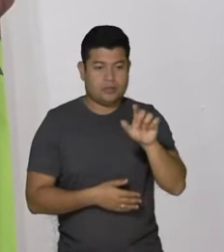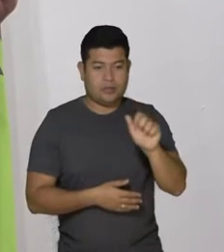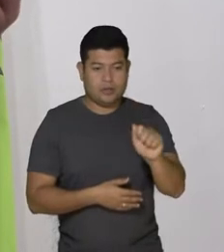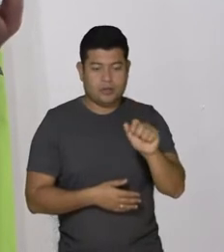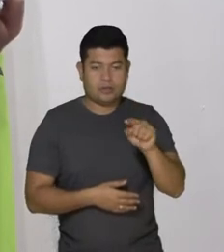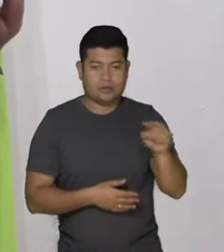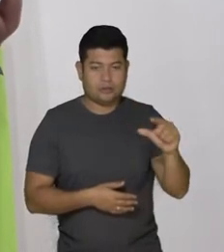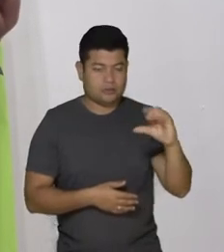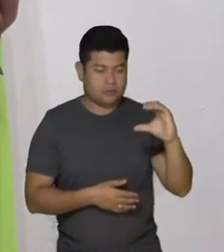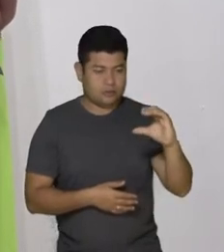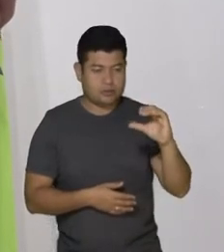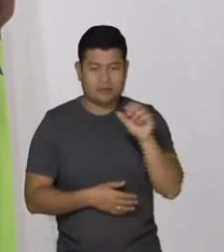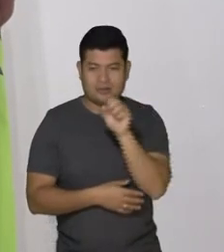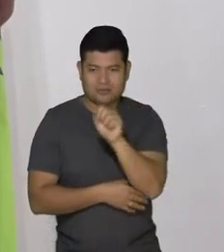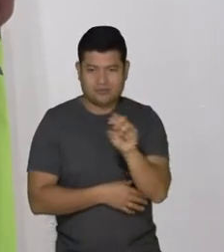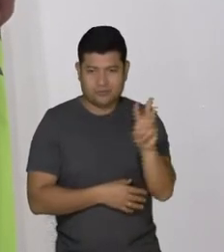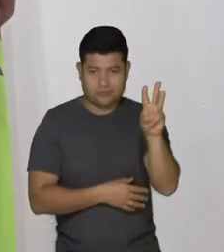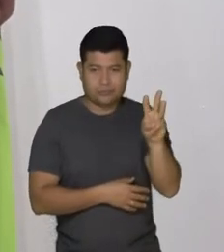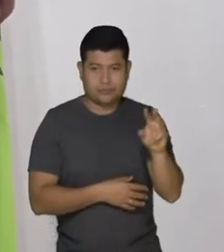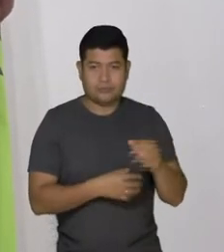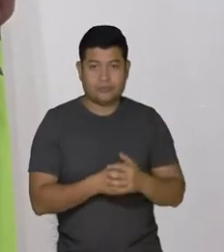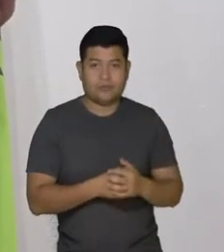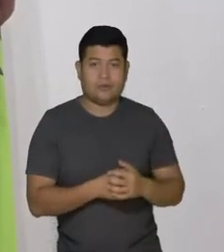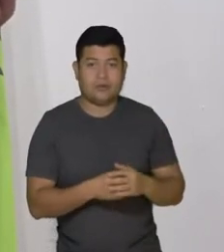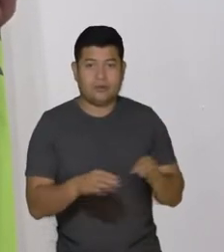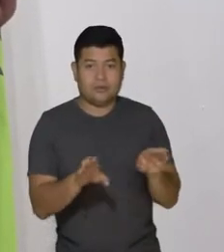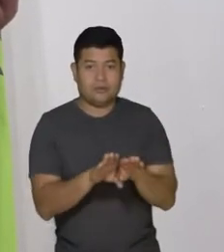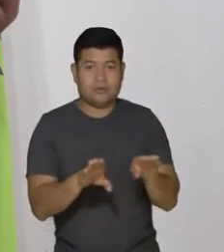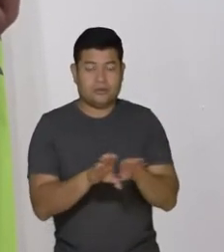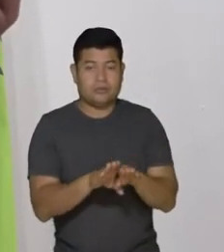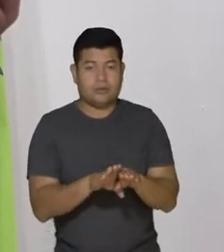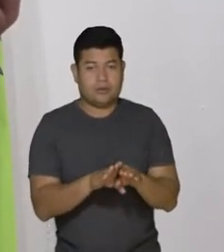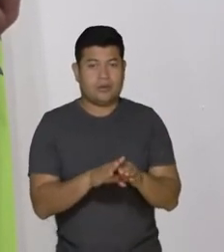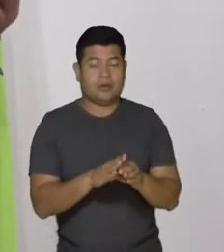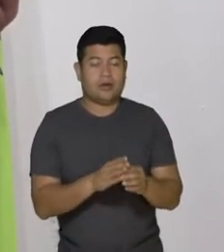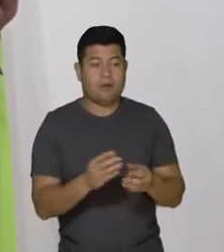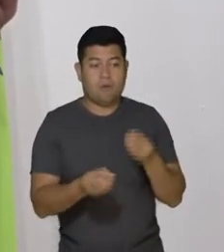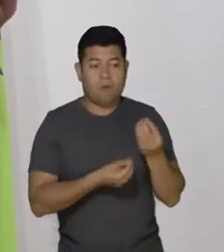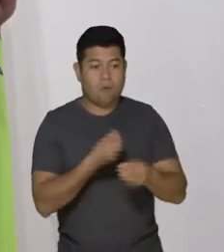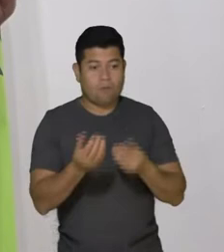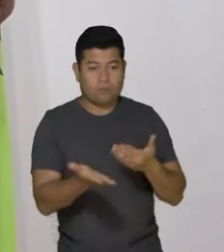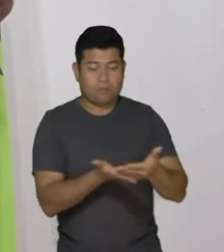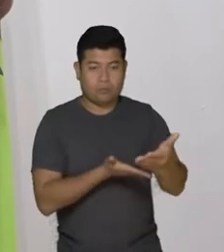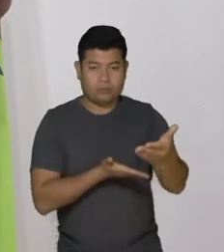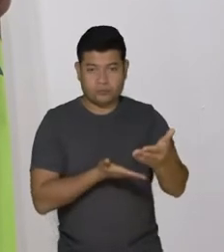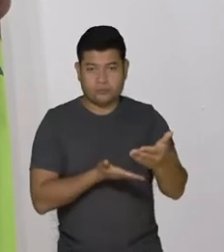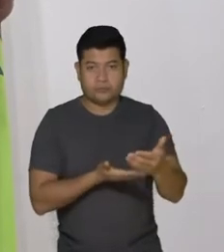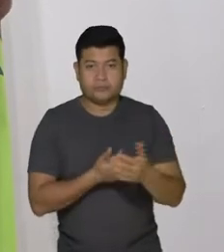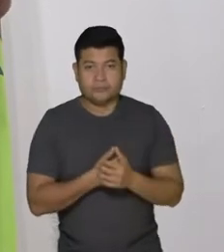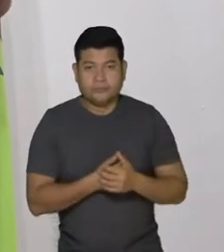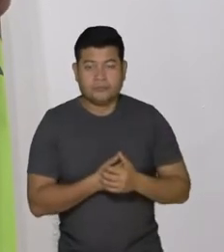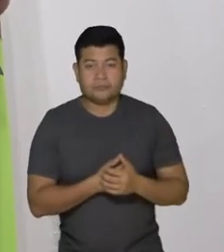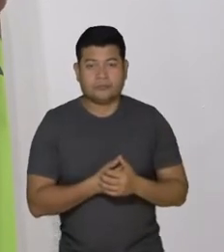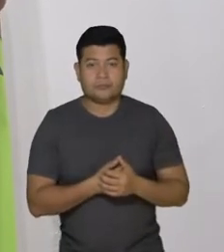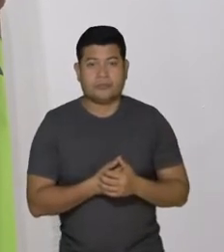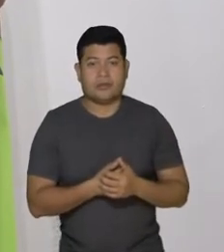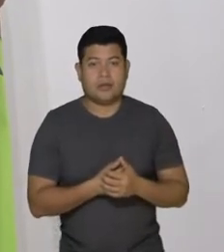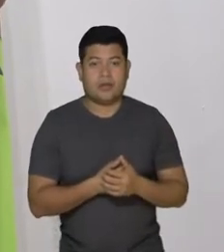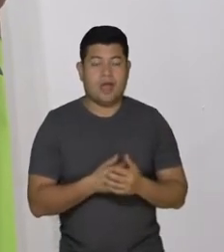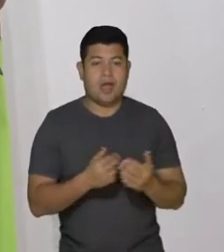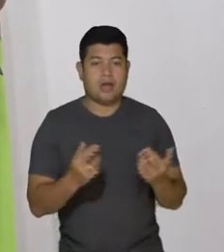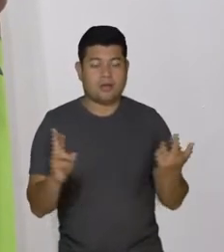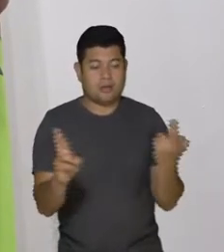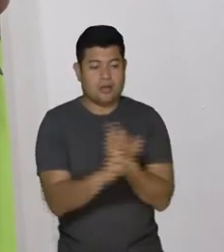e de onde ressurgiu obsec sendo que além das relações acadêmicas diretas